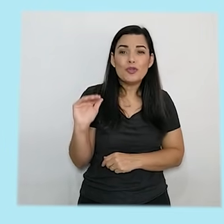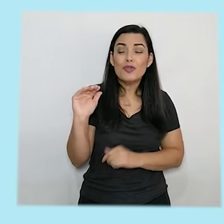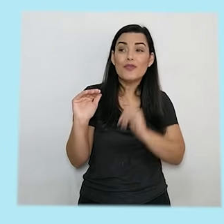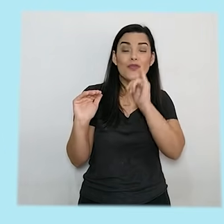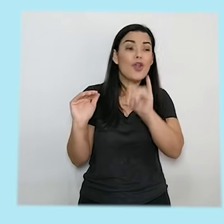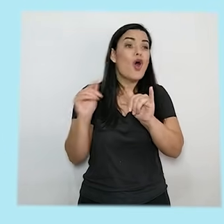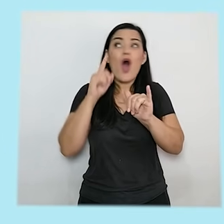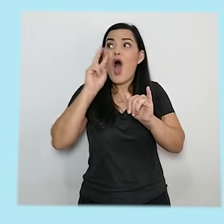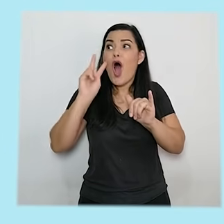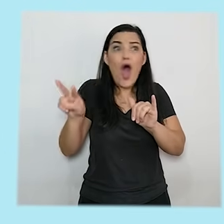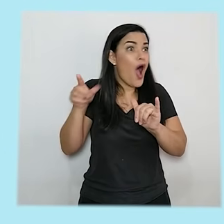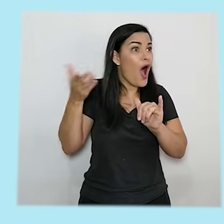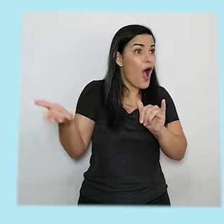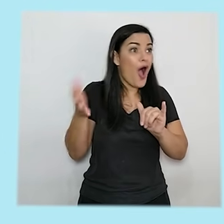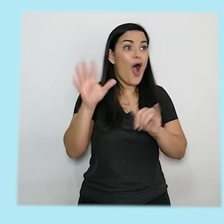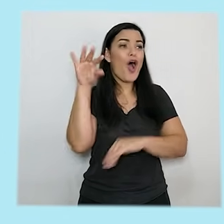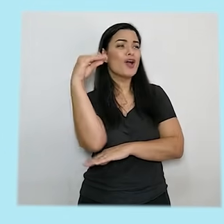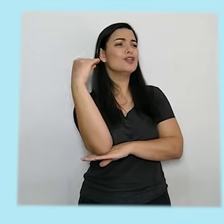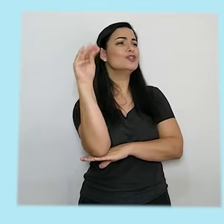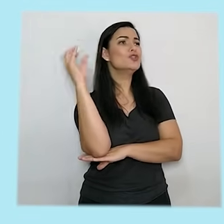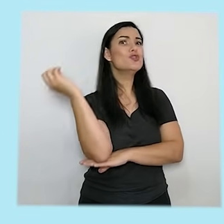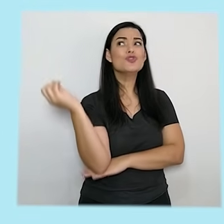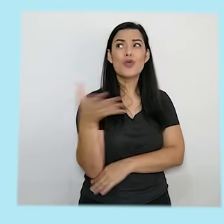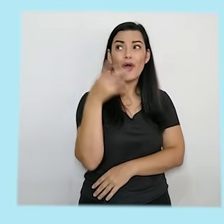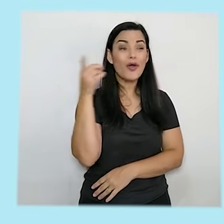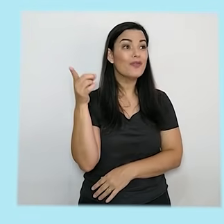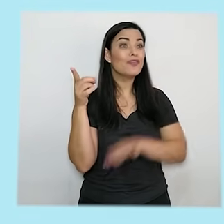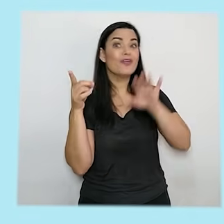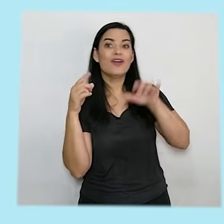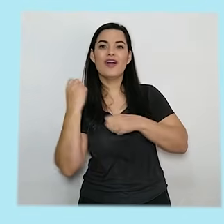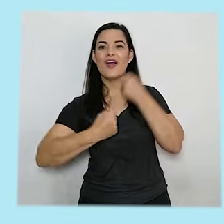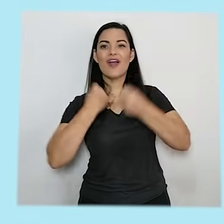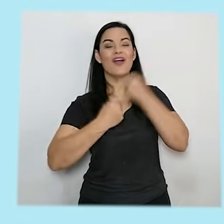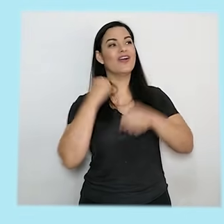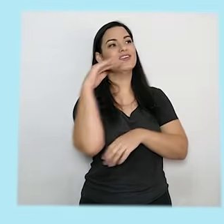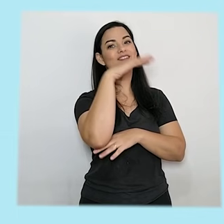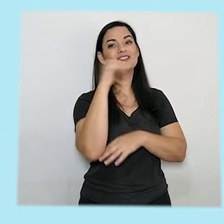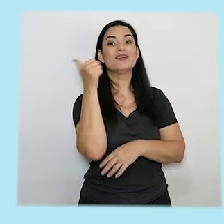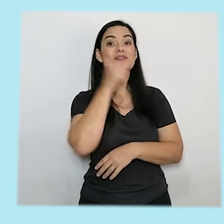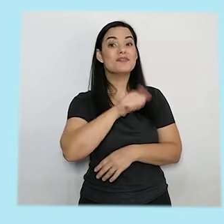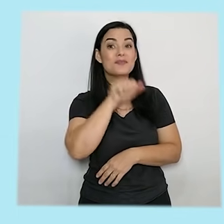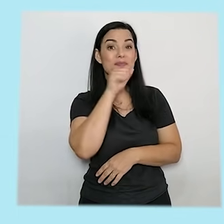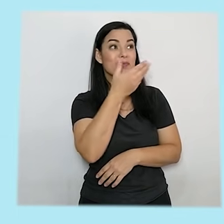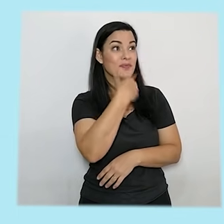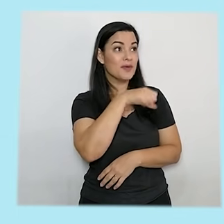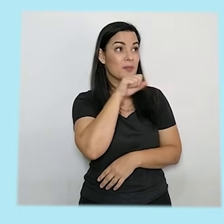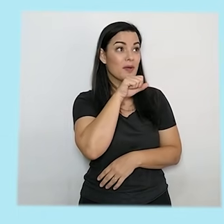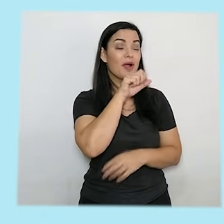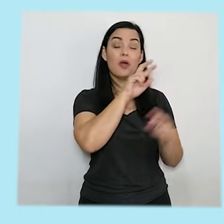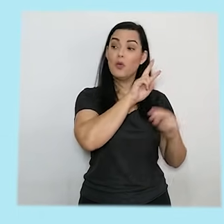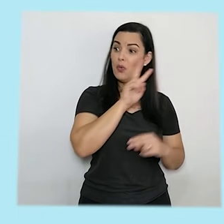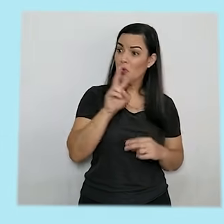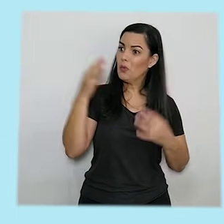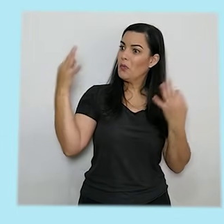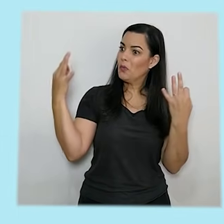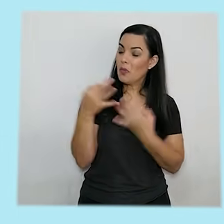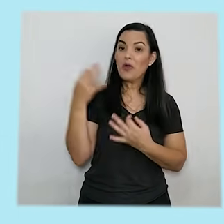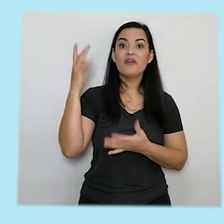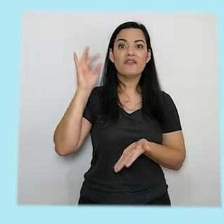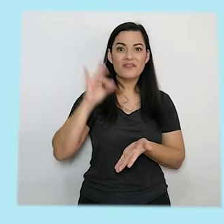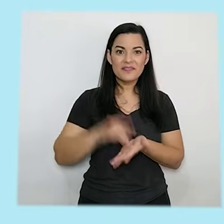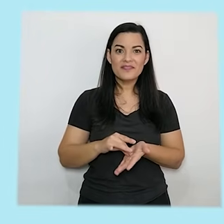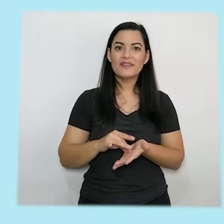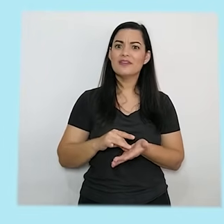belo de todos", e correu para chamar os pais. "É mesmo uma esplêndida criatura", disseram os